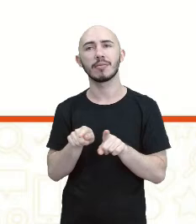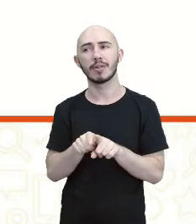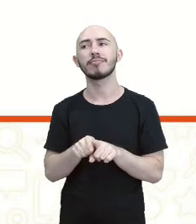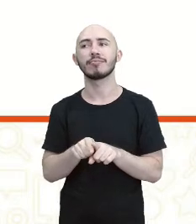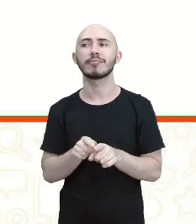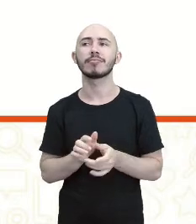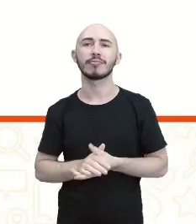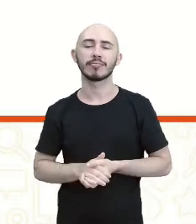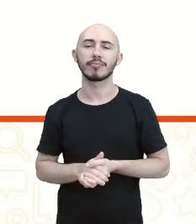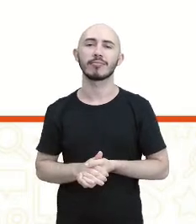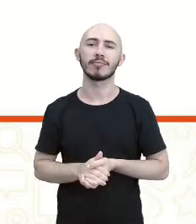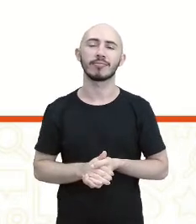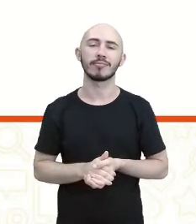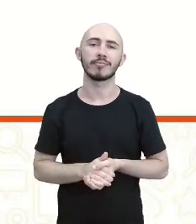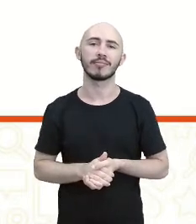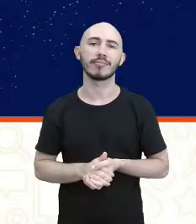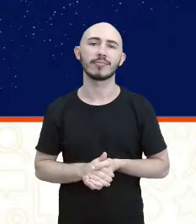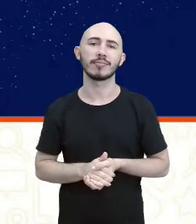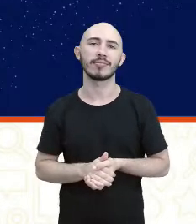e superdotação.